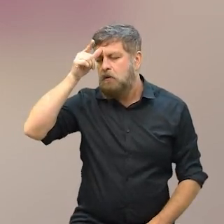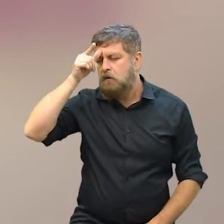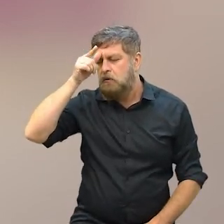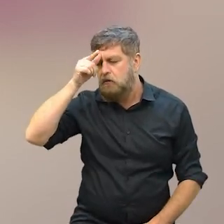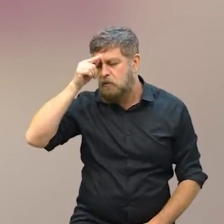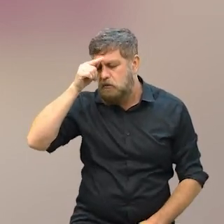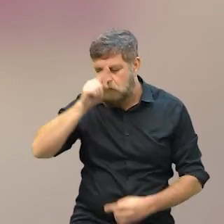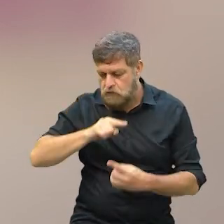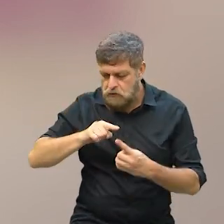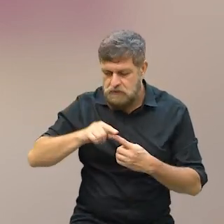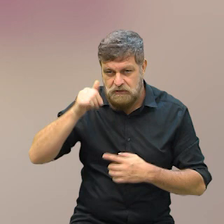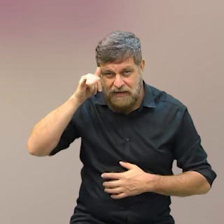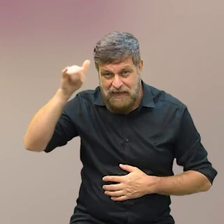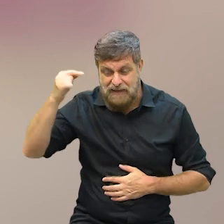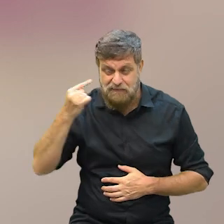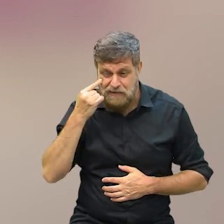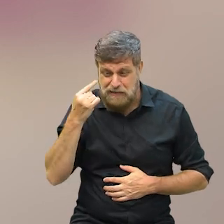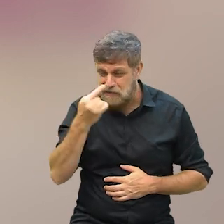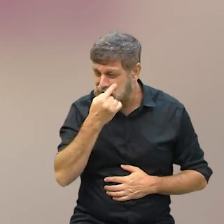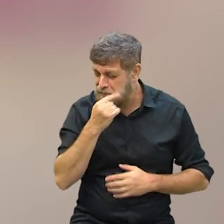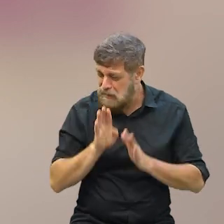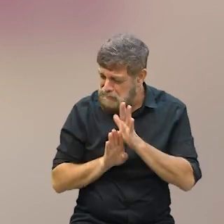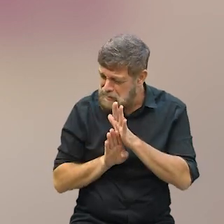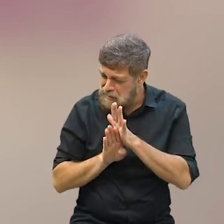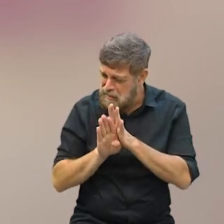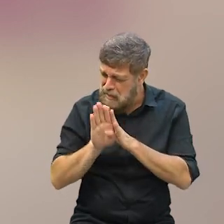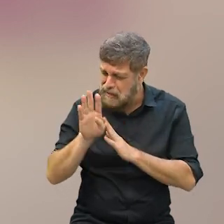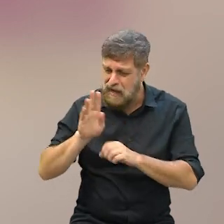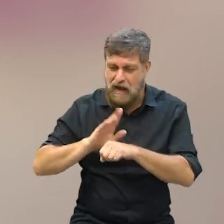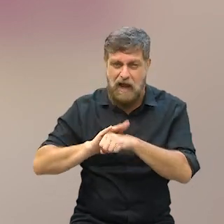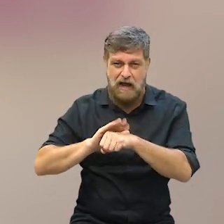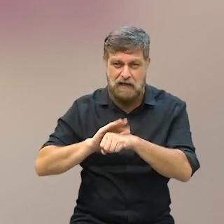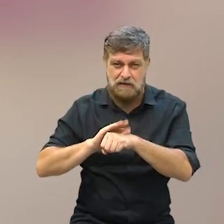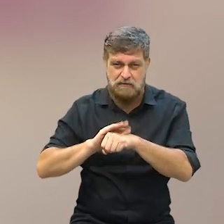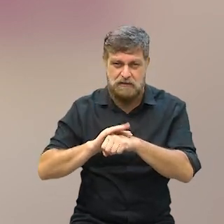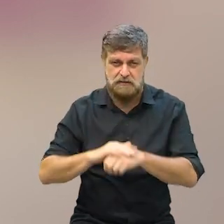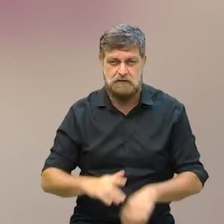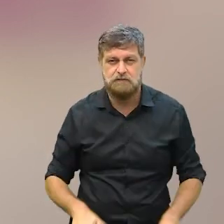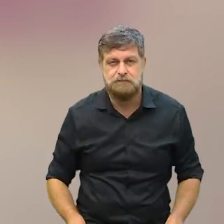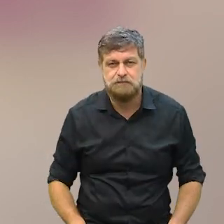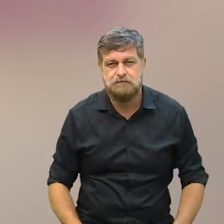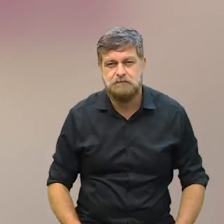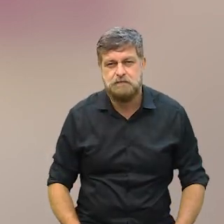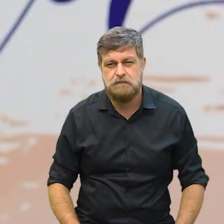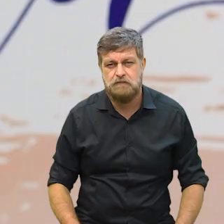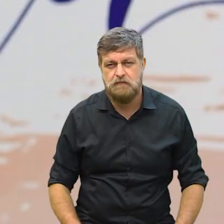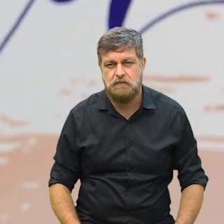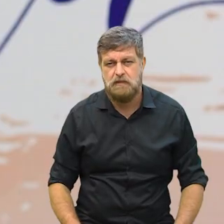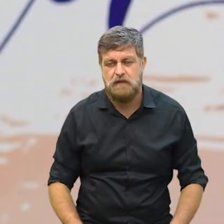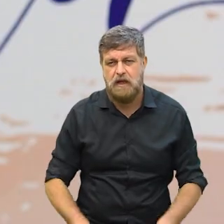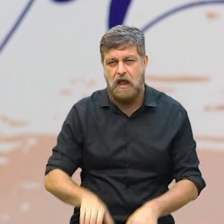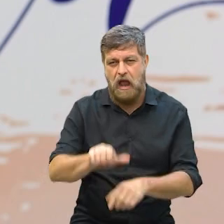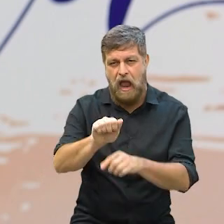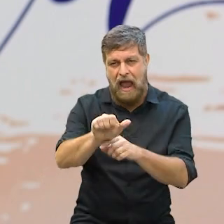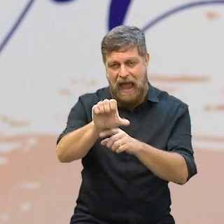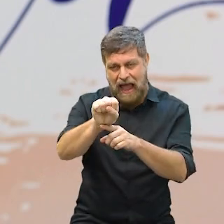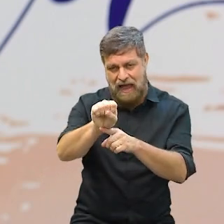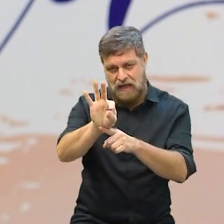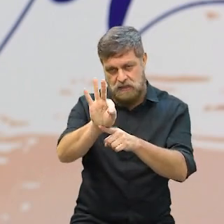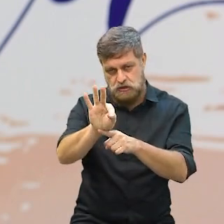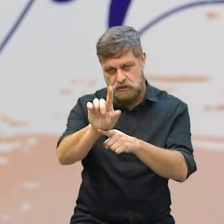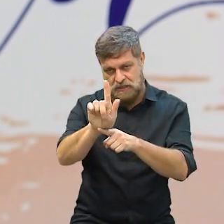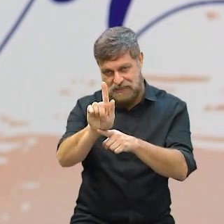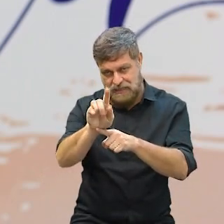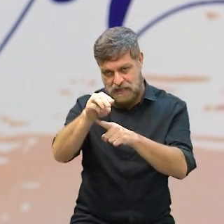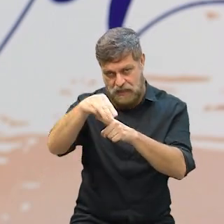poder evitar que essa miopia aumente muito mais do que aumentaria somente com o crescimento do olho. E o astigmatismo